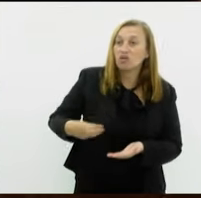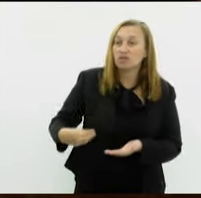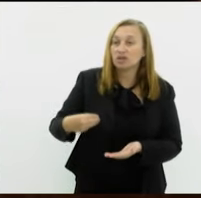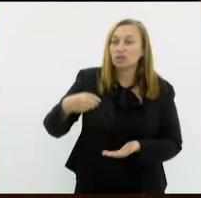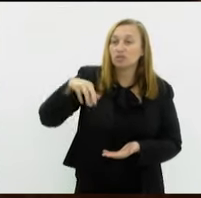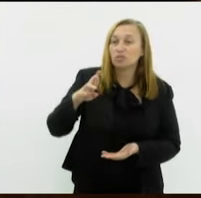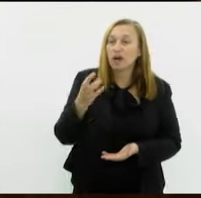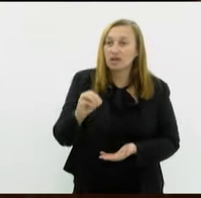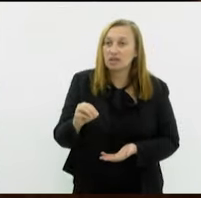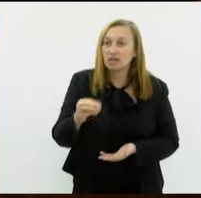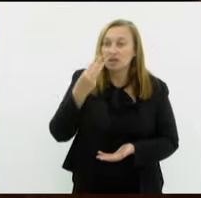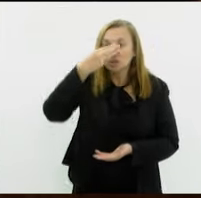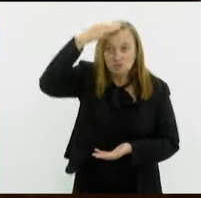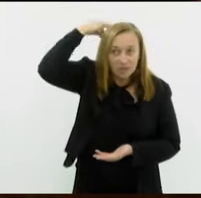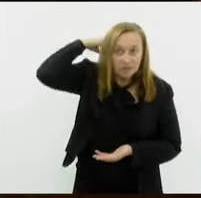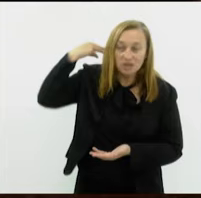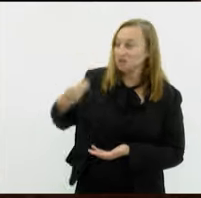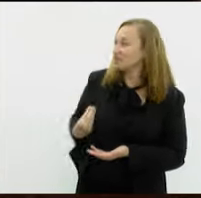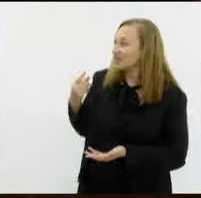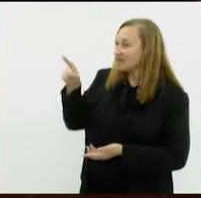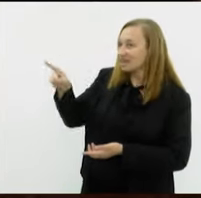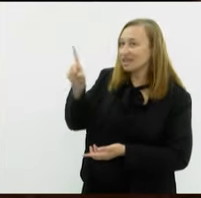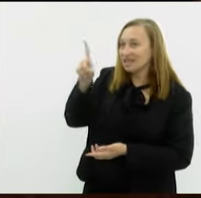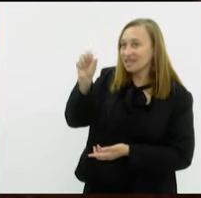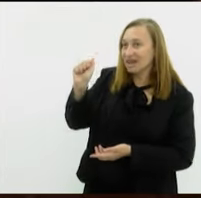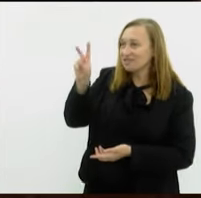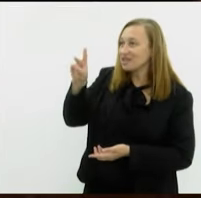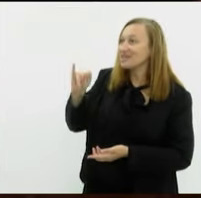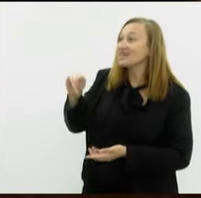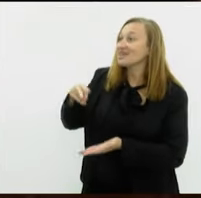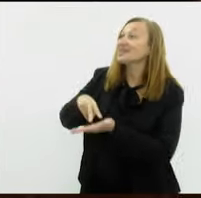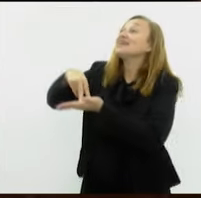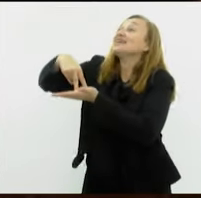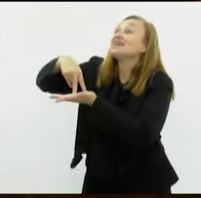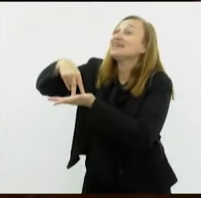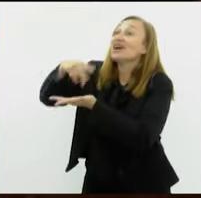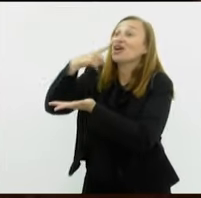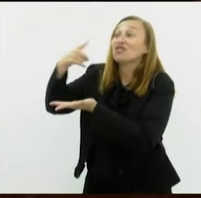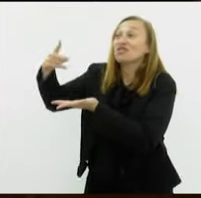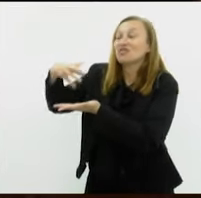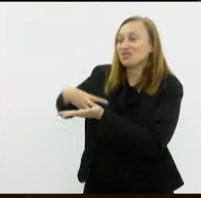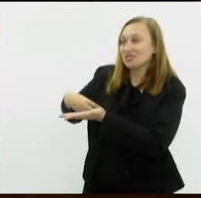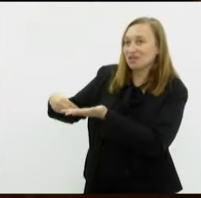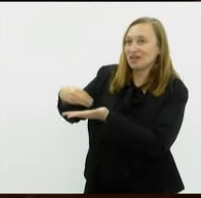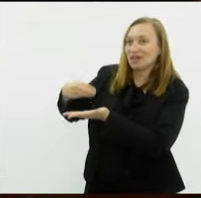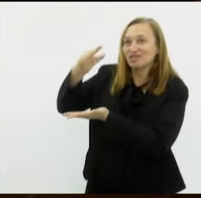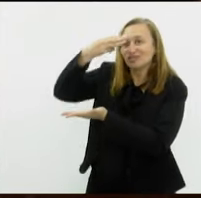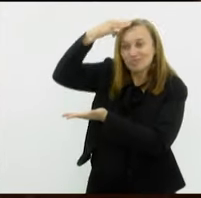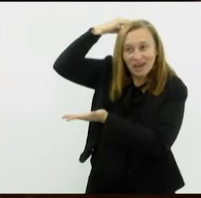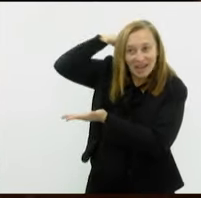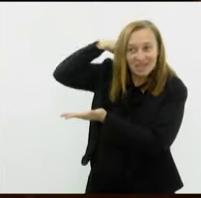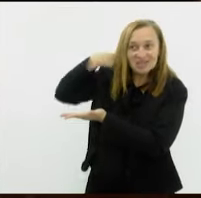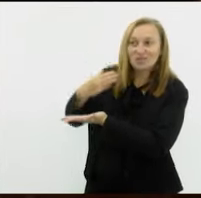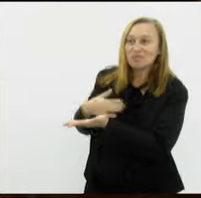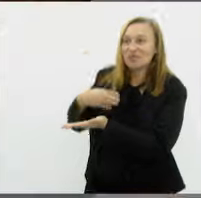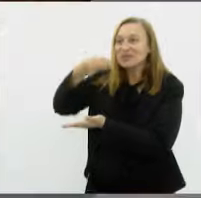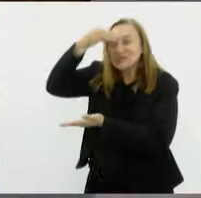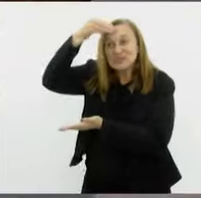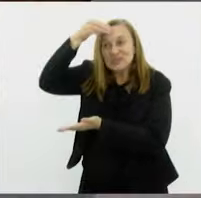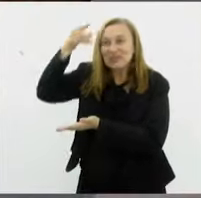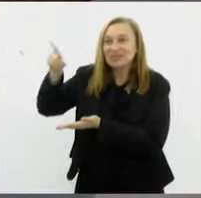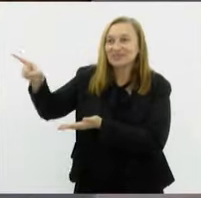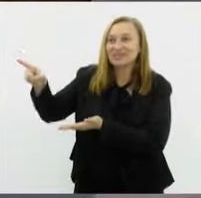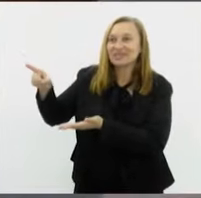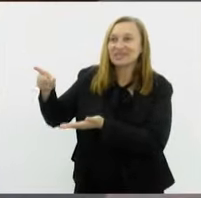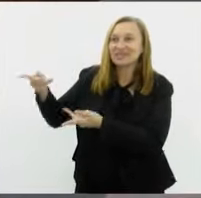Márcio Pacheco. Está aqui. Davi, levanta, por favor, Davi. Filho do Márcio, meu sobrinho, está aqui vendo nos visitar